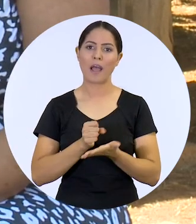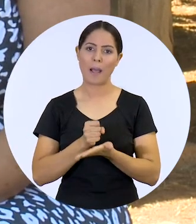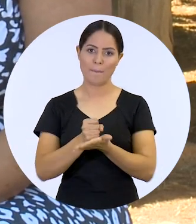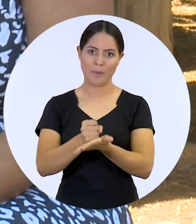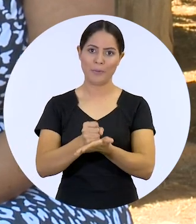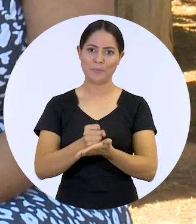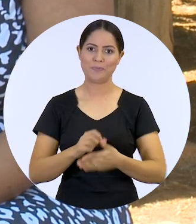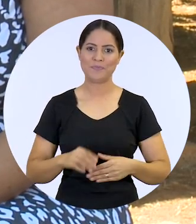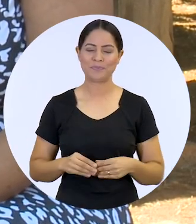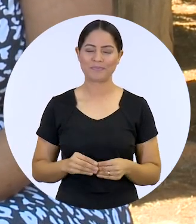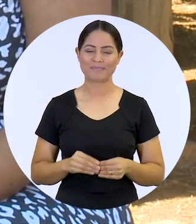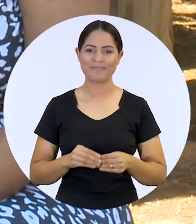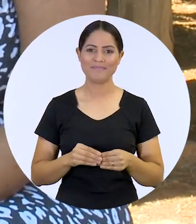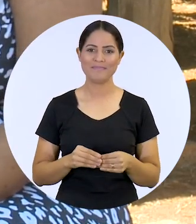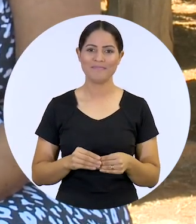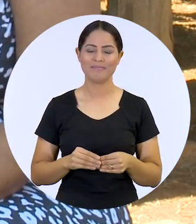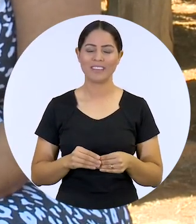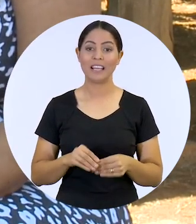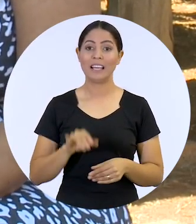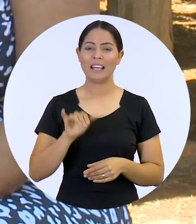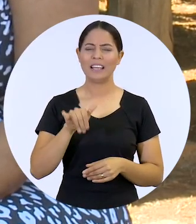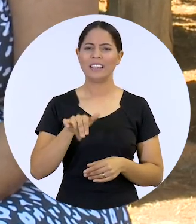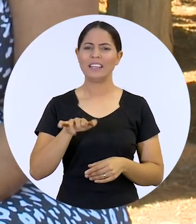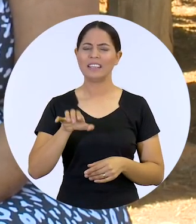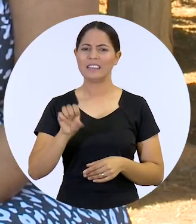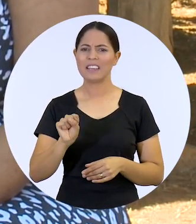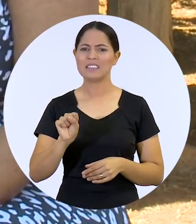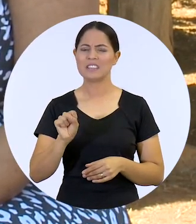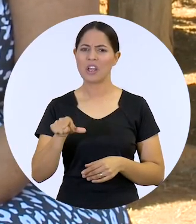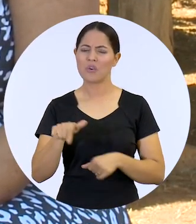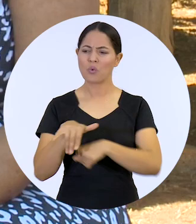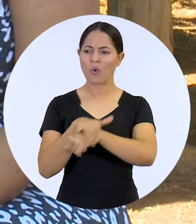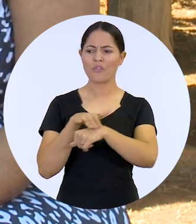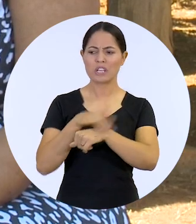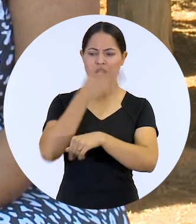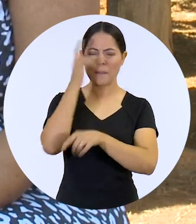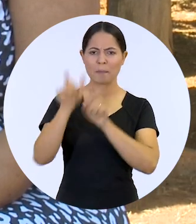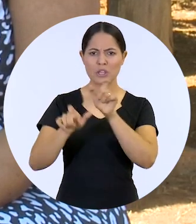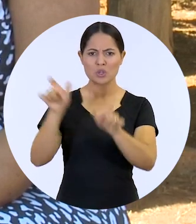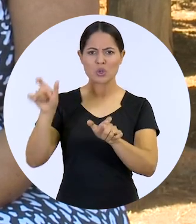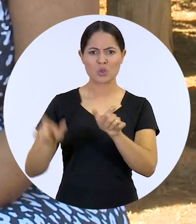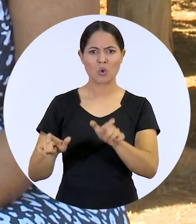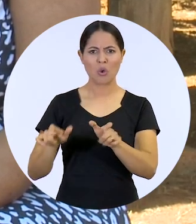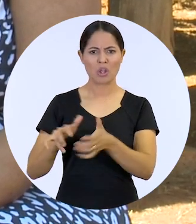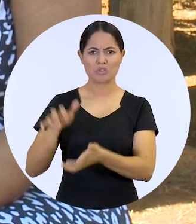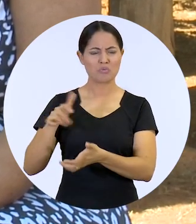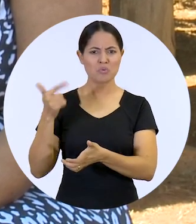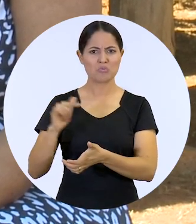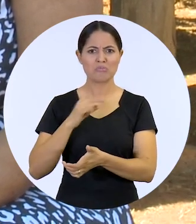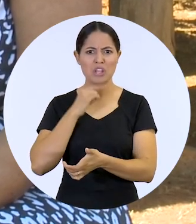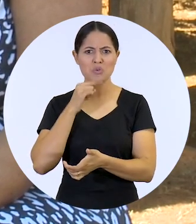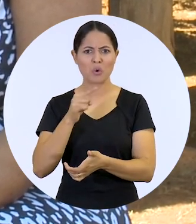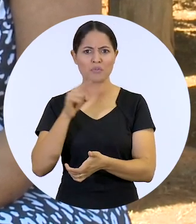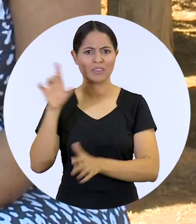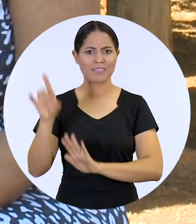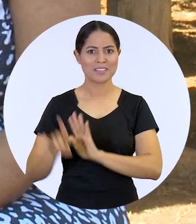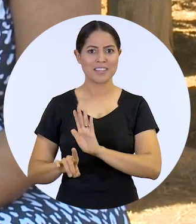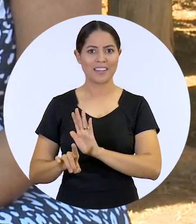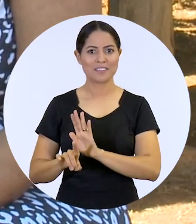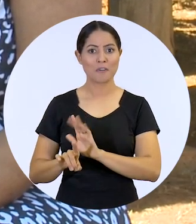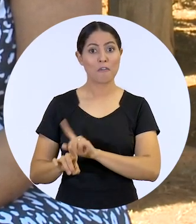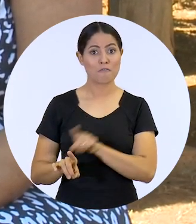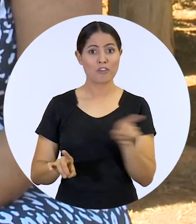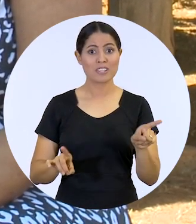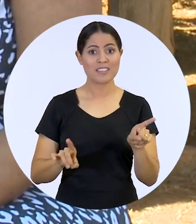né? E Inês, conversando com alguns idosos, a gente percebeu que eles não têm muitas dúvidas sobre direitos, porque é uma garantia que vocês